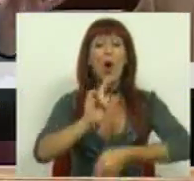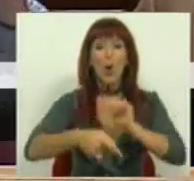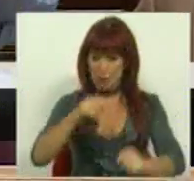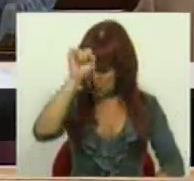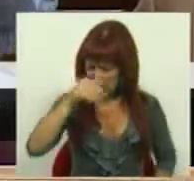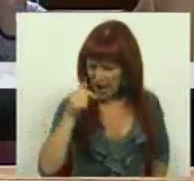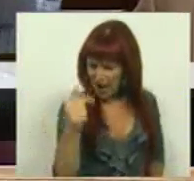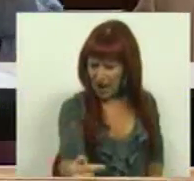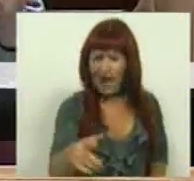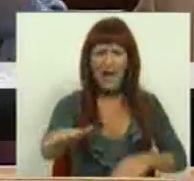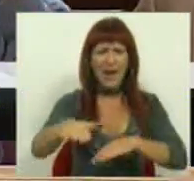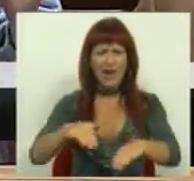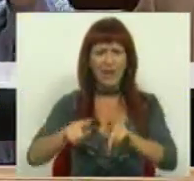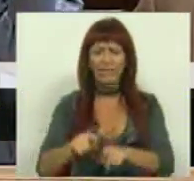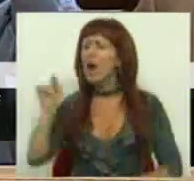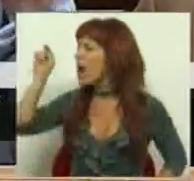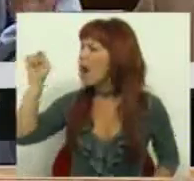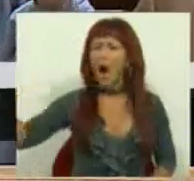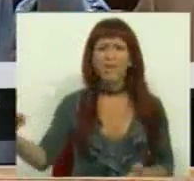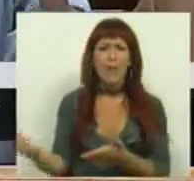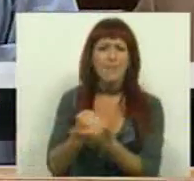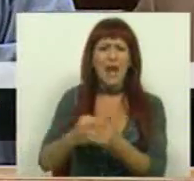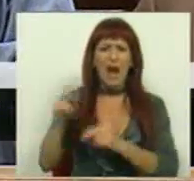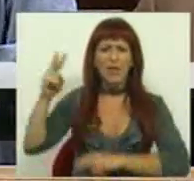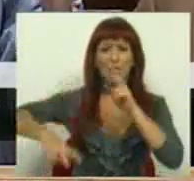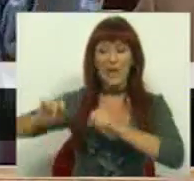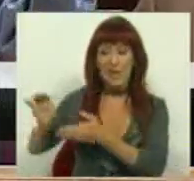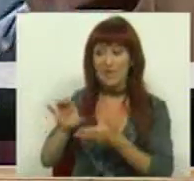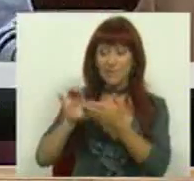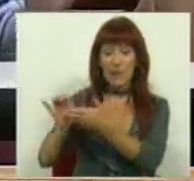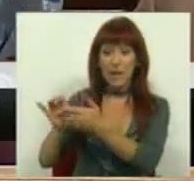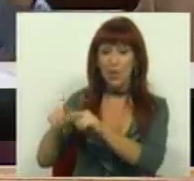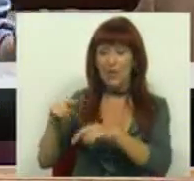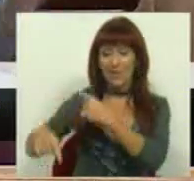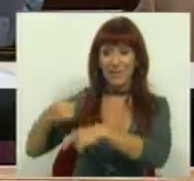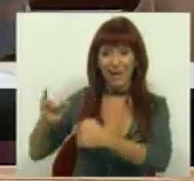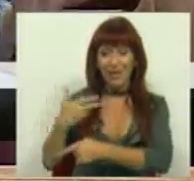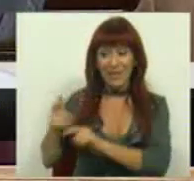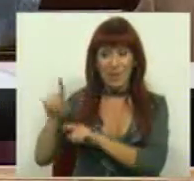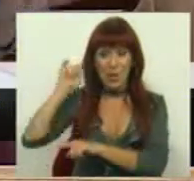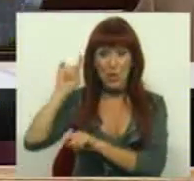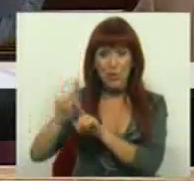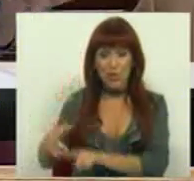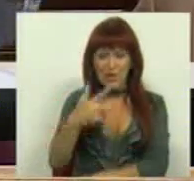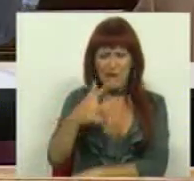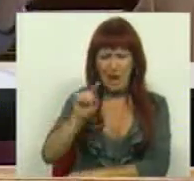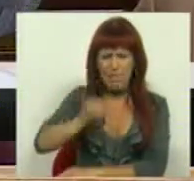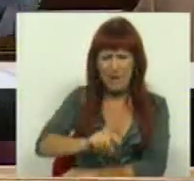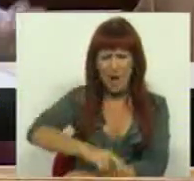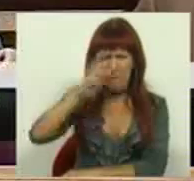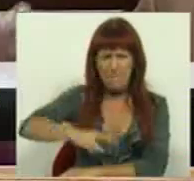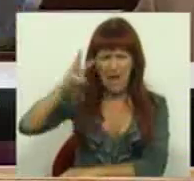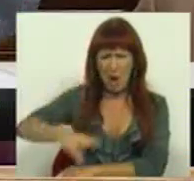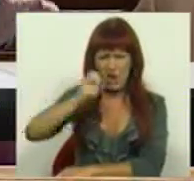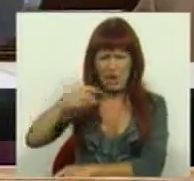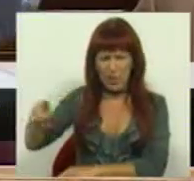em janeiro, a Itália vai recorrer aos mercados financeiros para fazer rolar a sua dívida no valor de 100 mil milhões